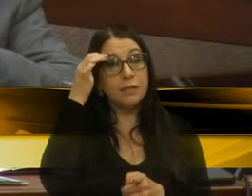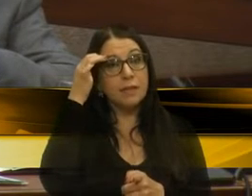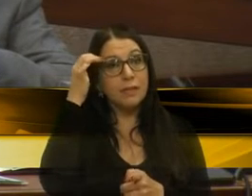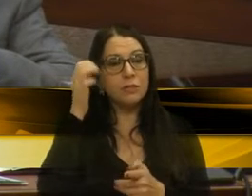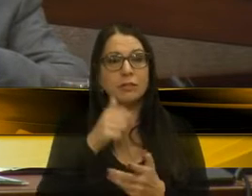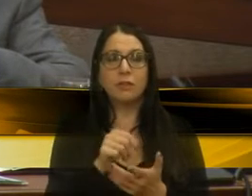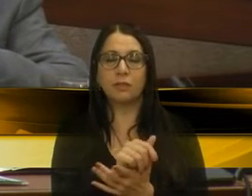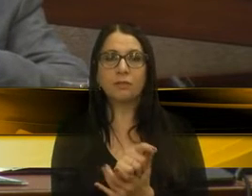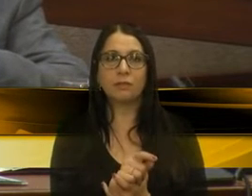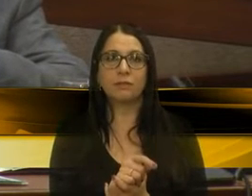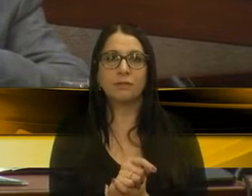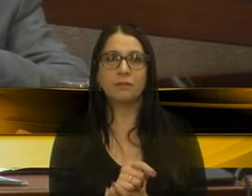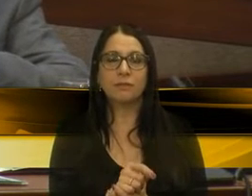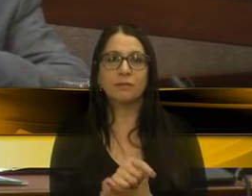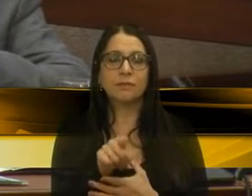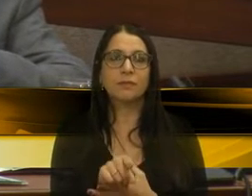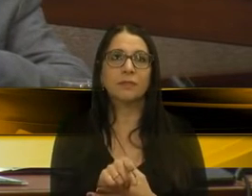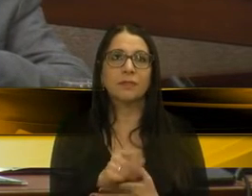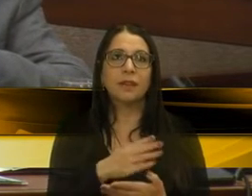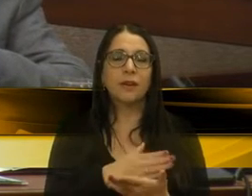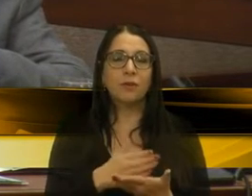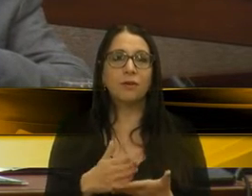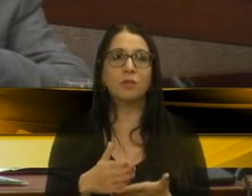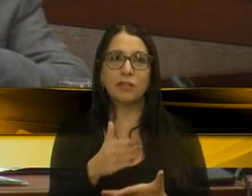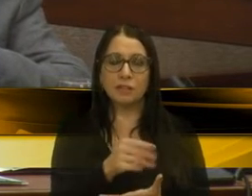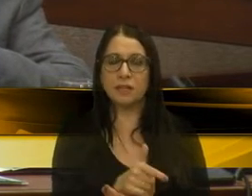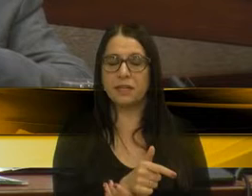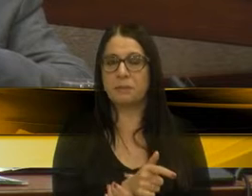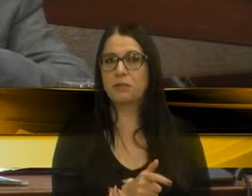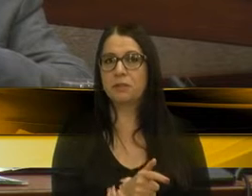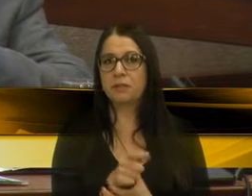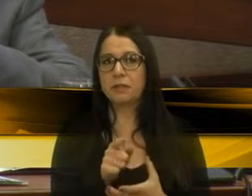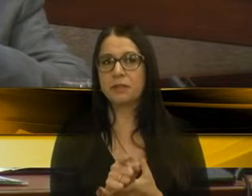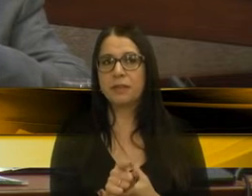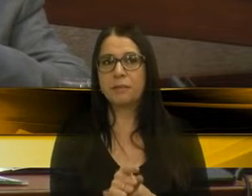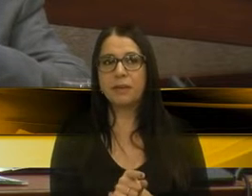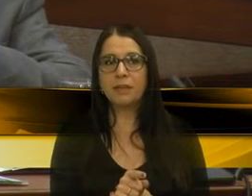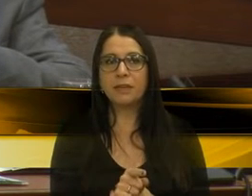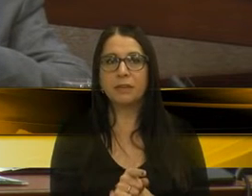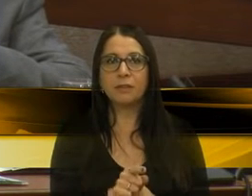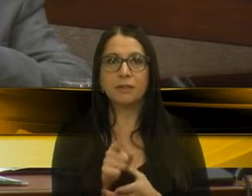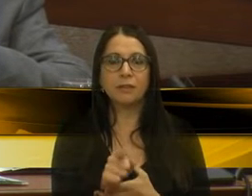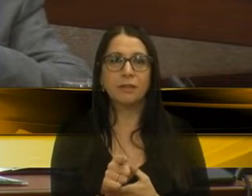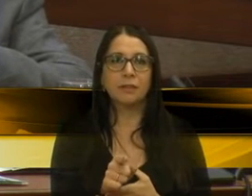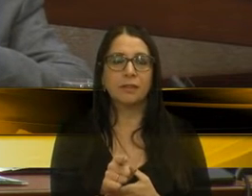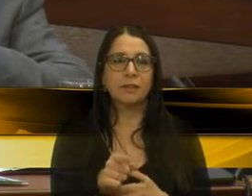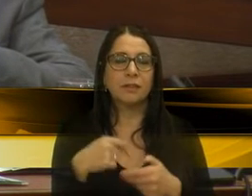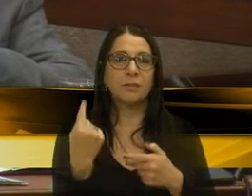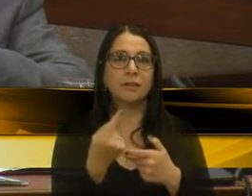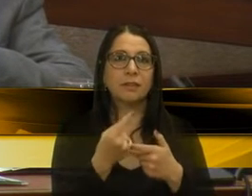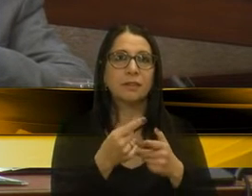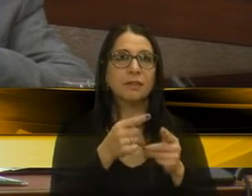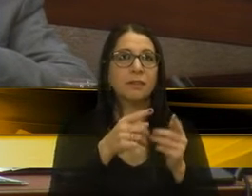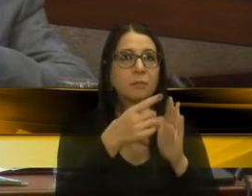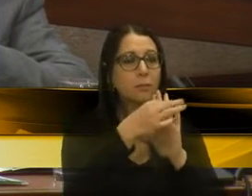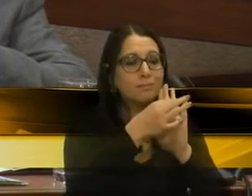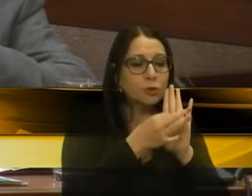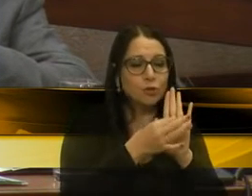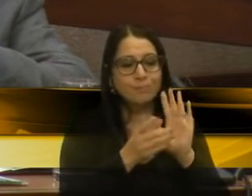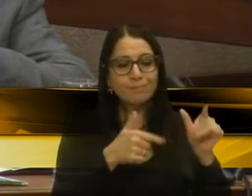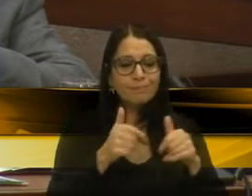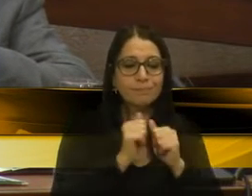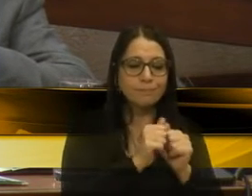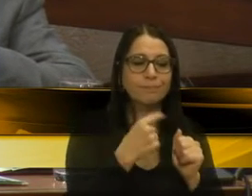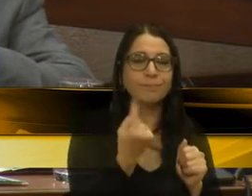Fórmula, que era uma empresa pequena, começando, e eu acabei não indo lá, porque eu já tinha planos de começar a trabalhar por conta.